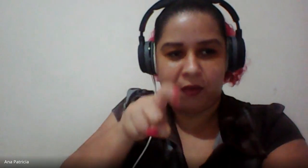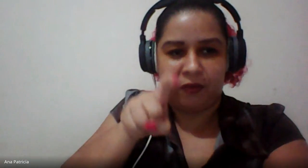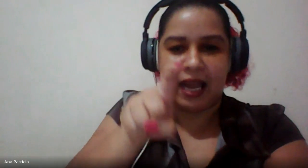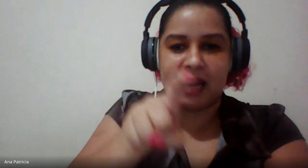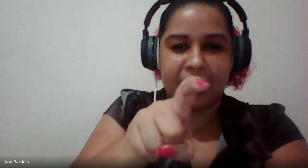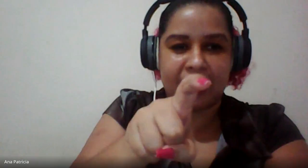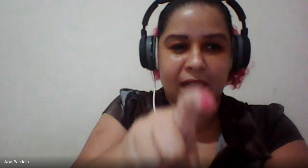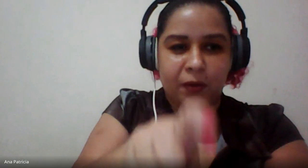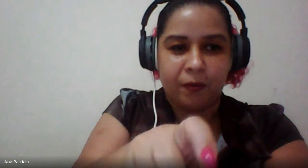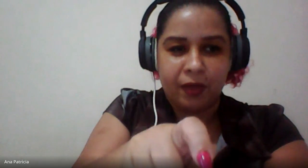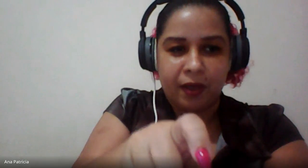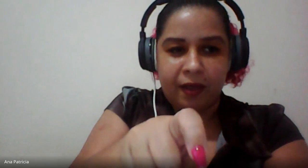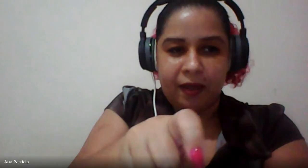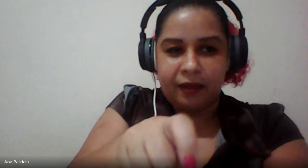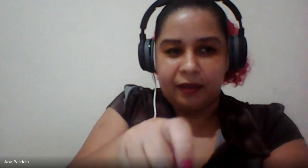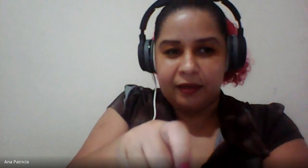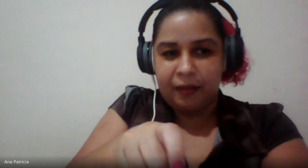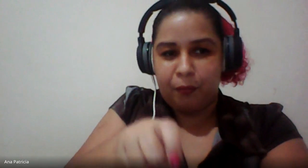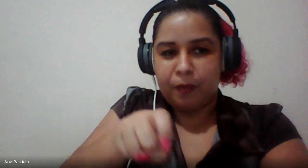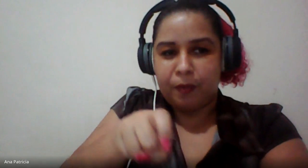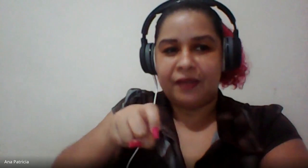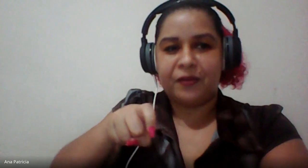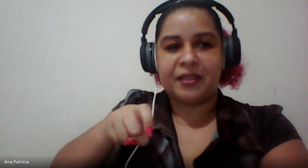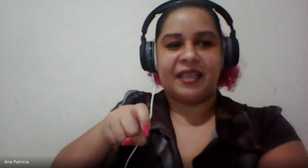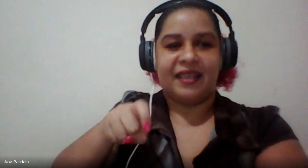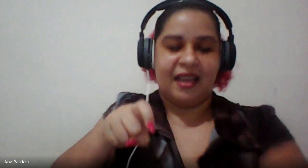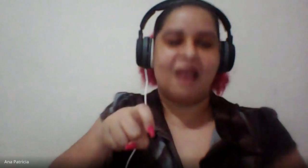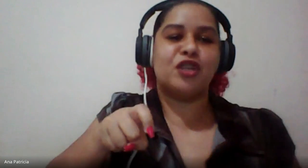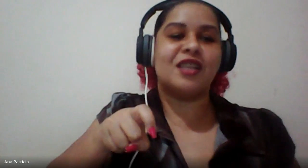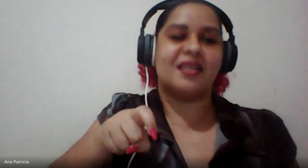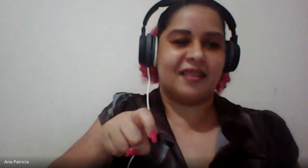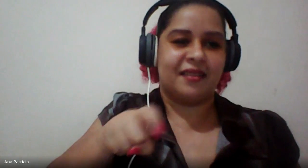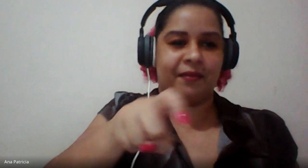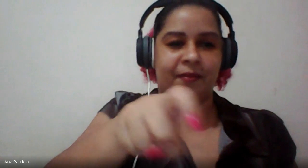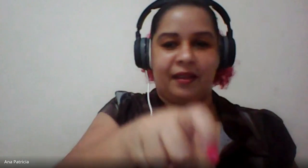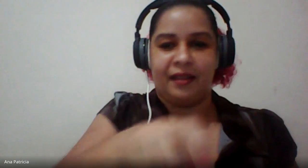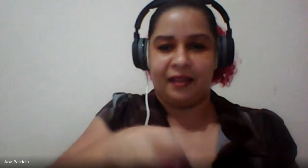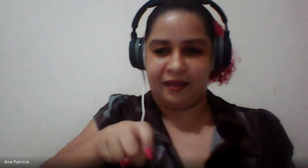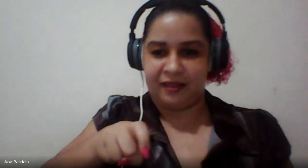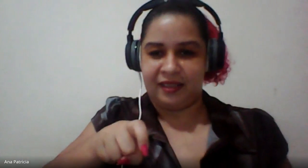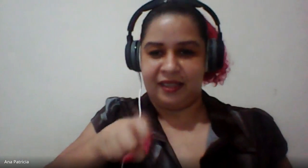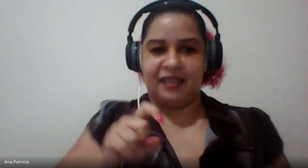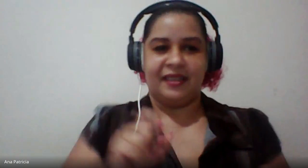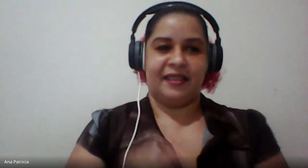Então, ó, vai lá no brigadeiro e puxa para perto de você. É o X.